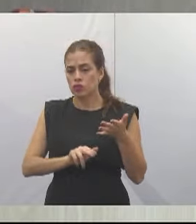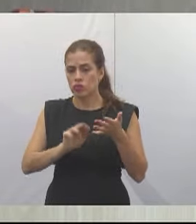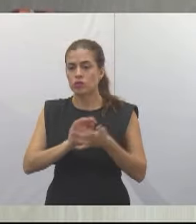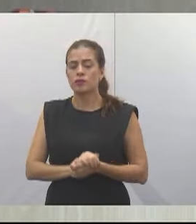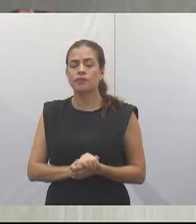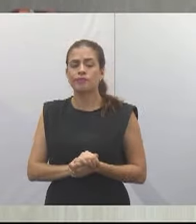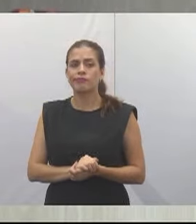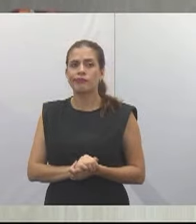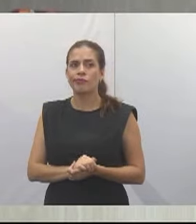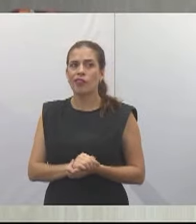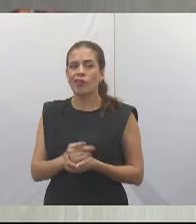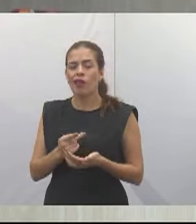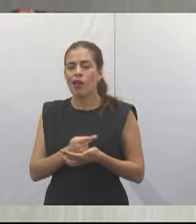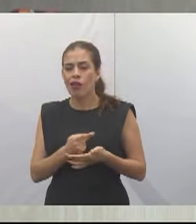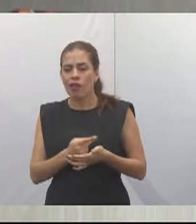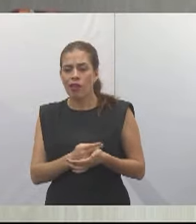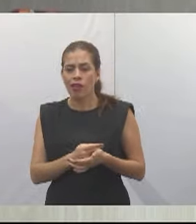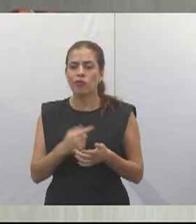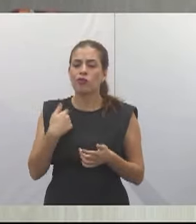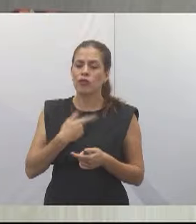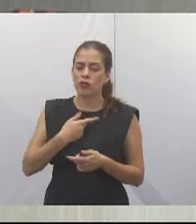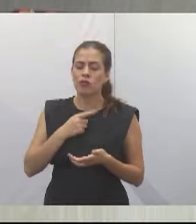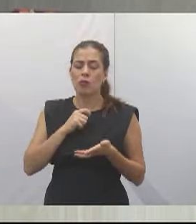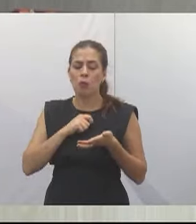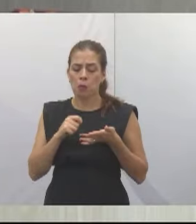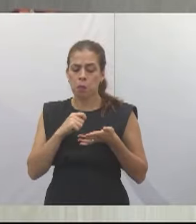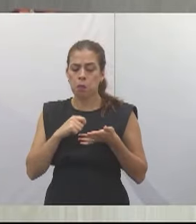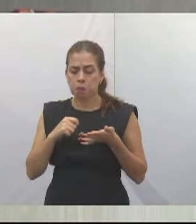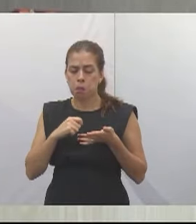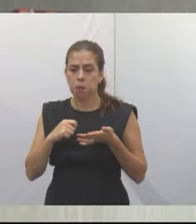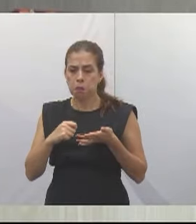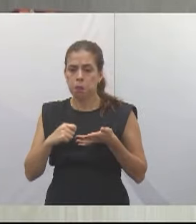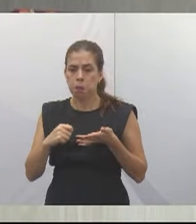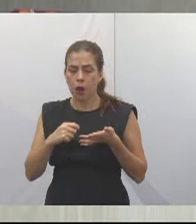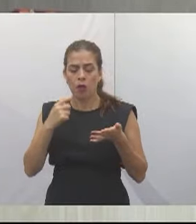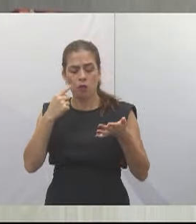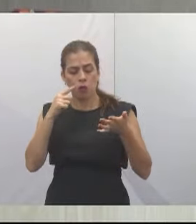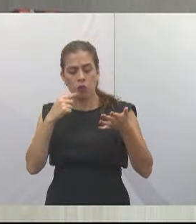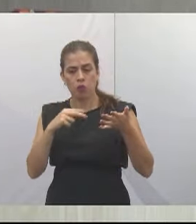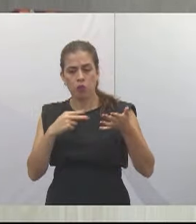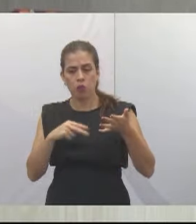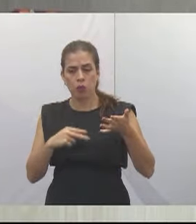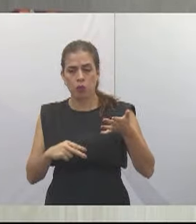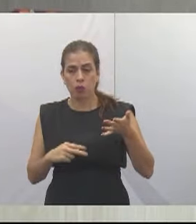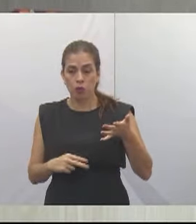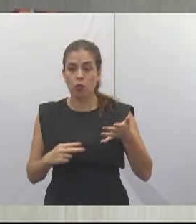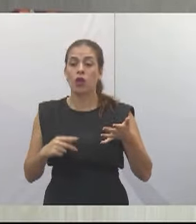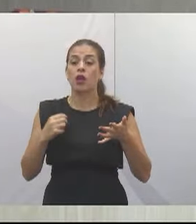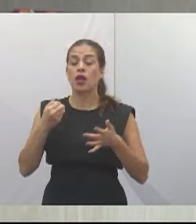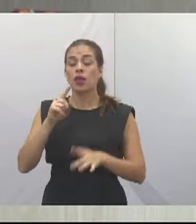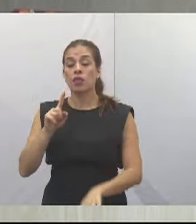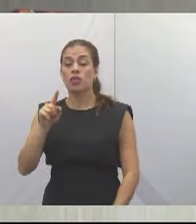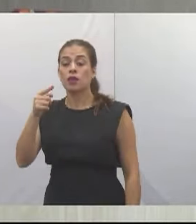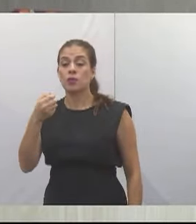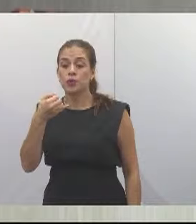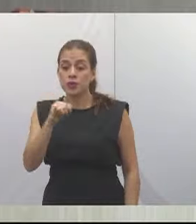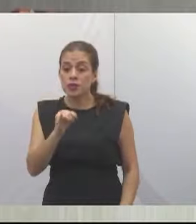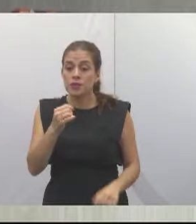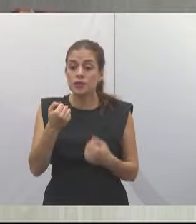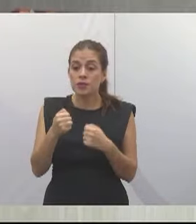não conformidades, elas estão sendo anotadas e nós estamos levantando caso a caso, para depois também, se em caso